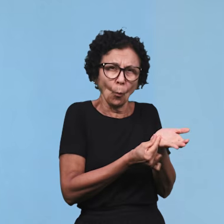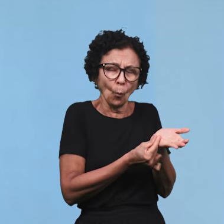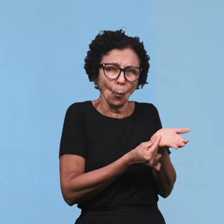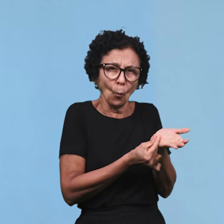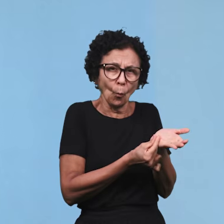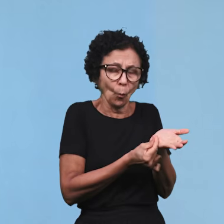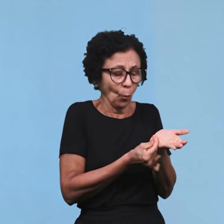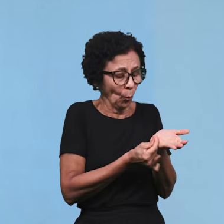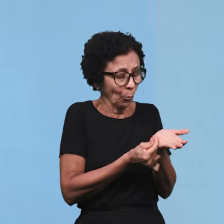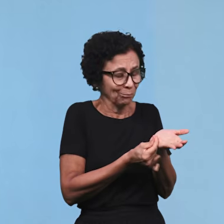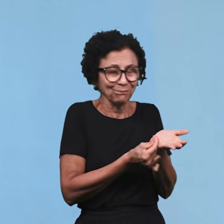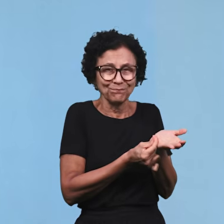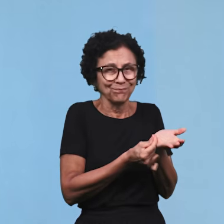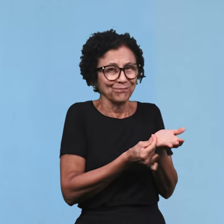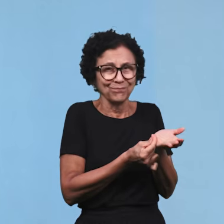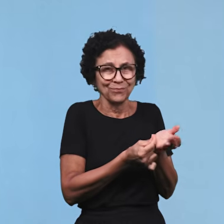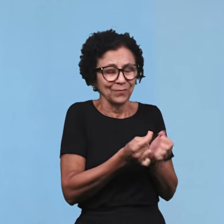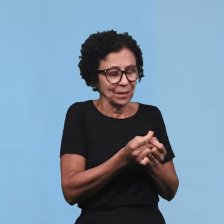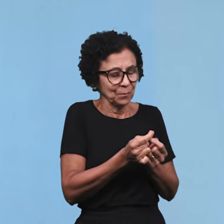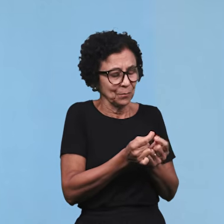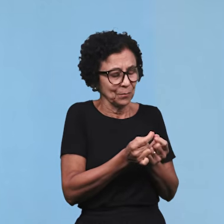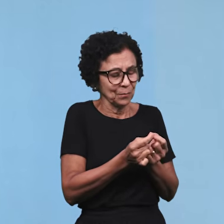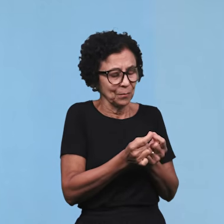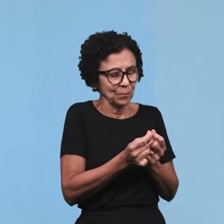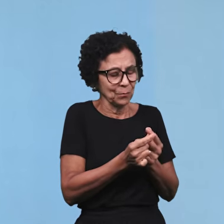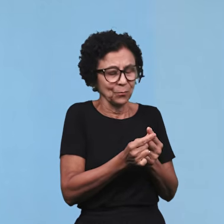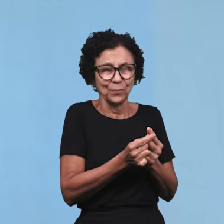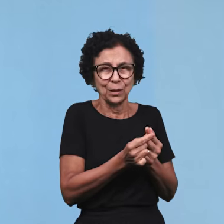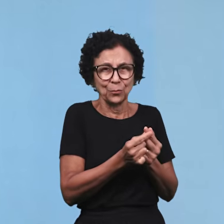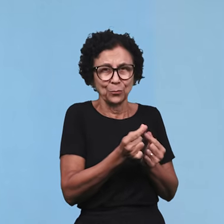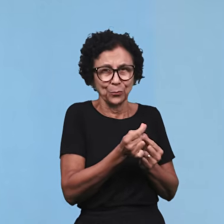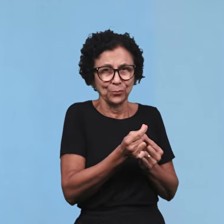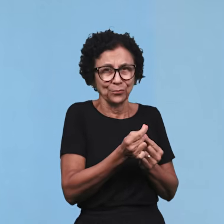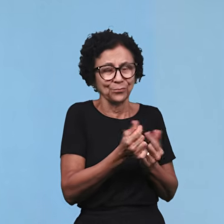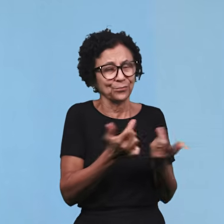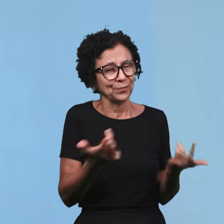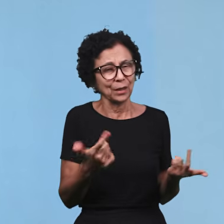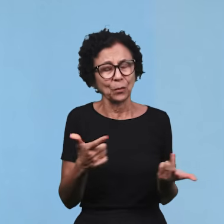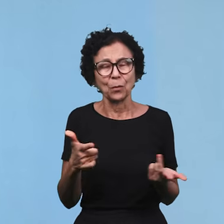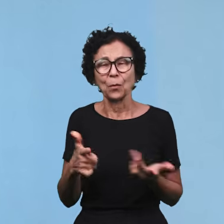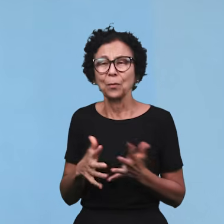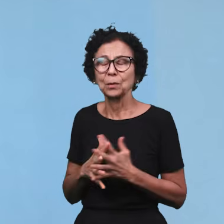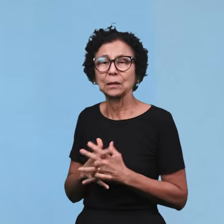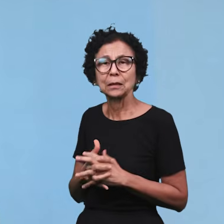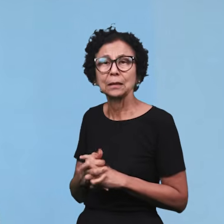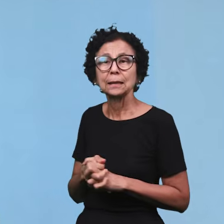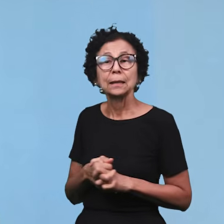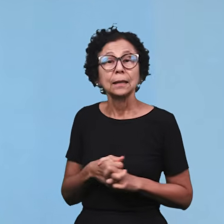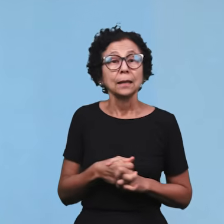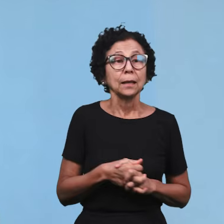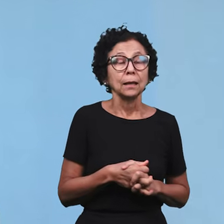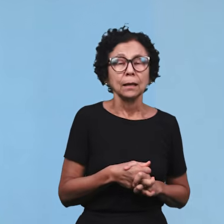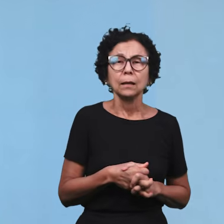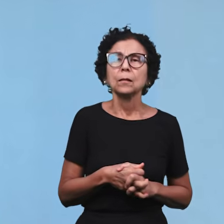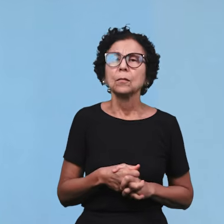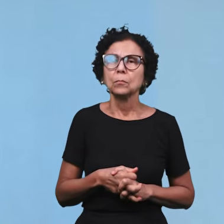como recuperar. O que a gente vê de quedas repentinas, abruptas, né? Principalmente